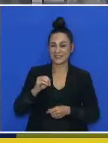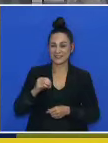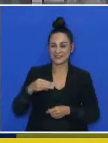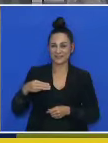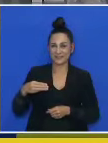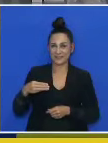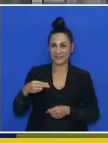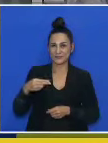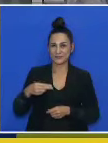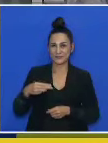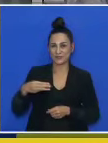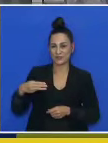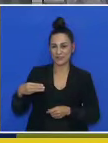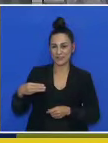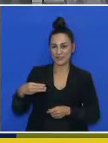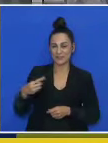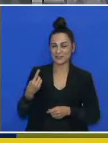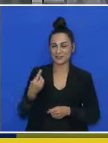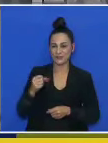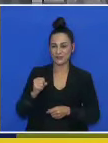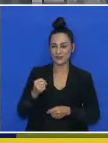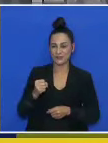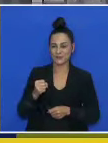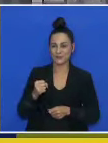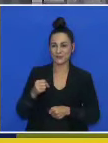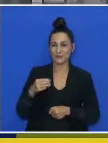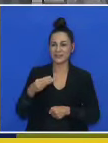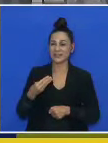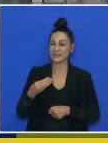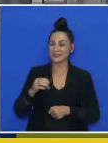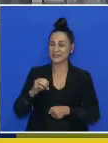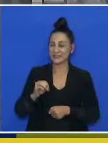20, 03, 23, 18,